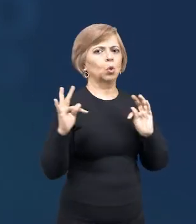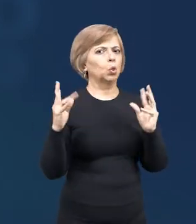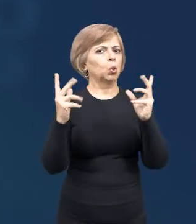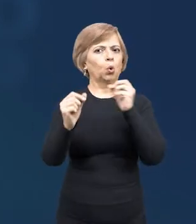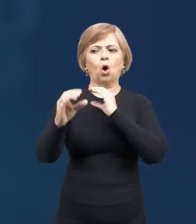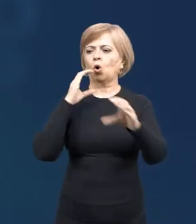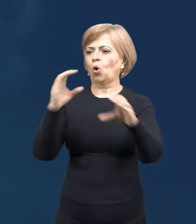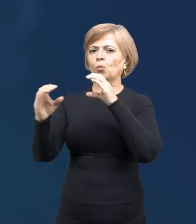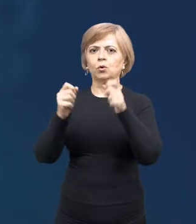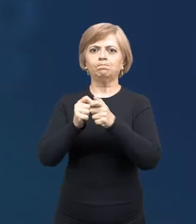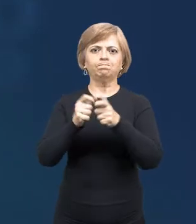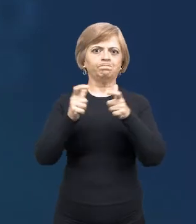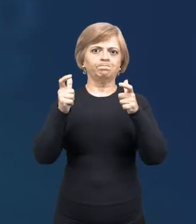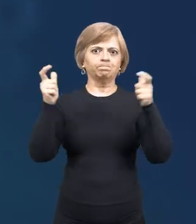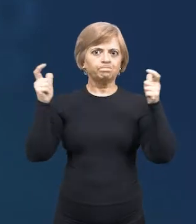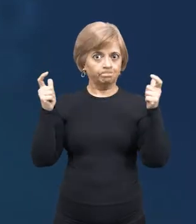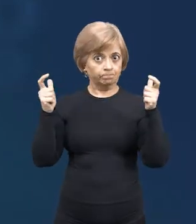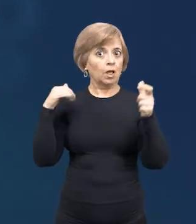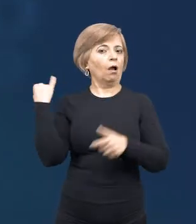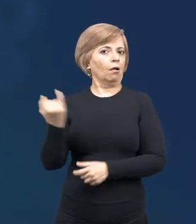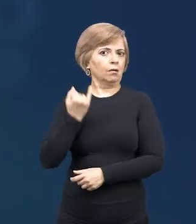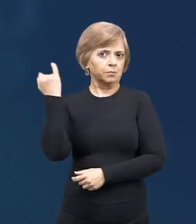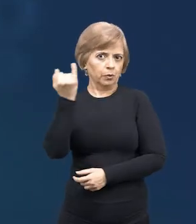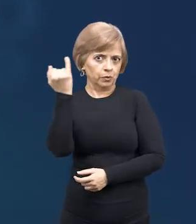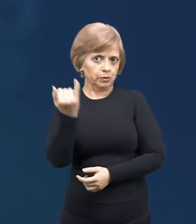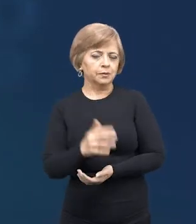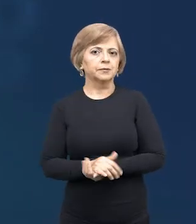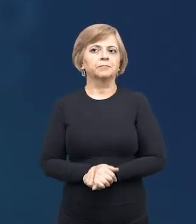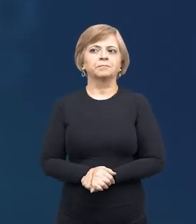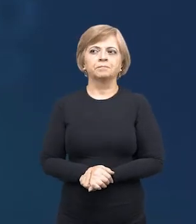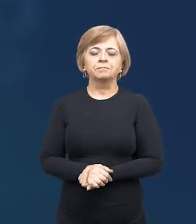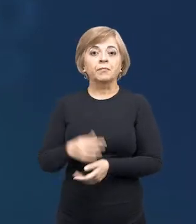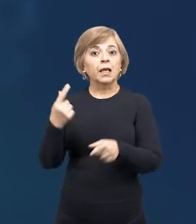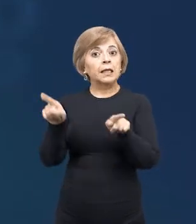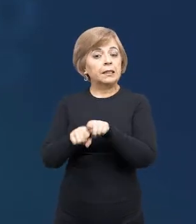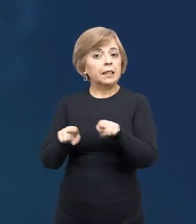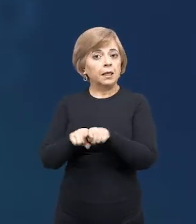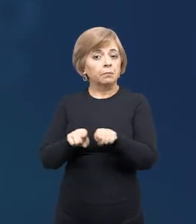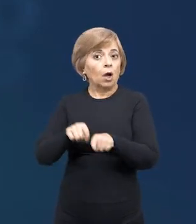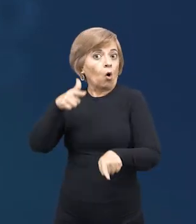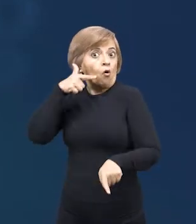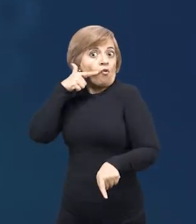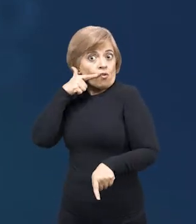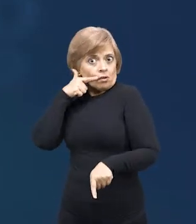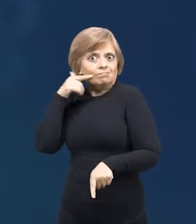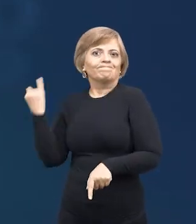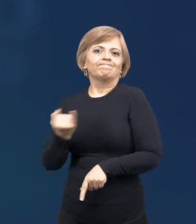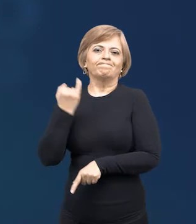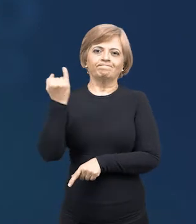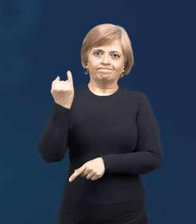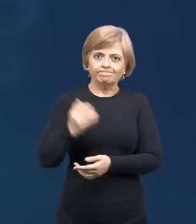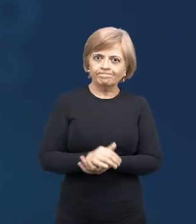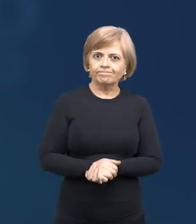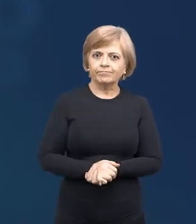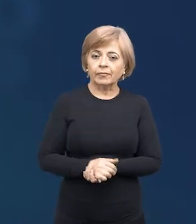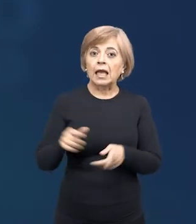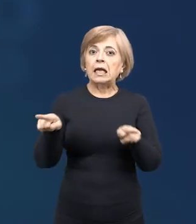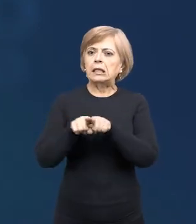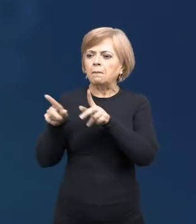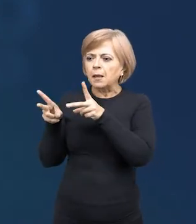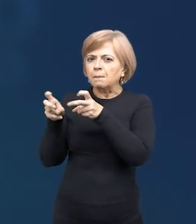nesse período aí um papel bastante importante. Também é perceptível, de uma forma